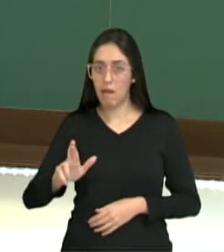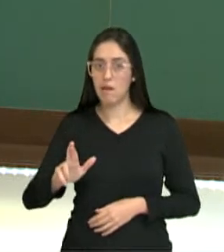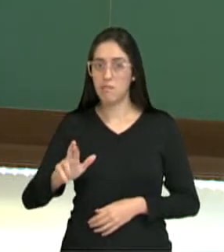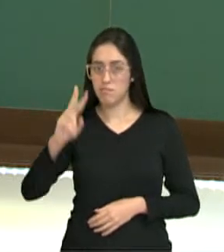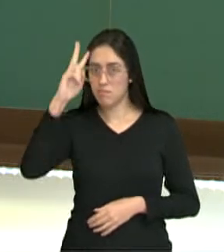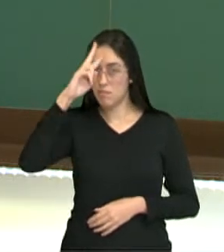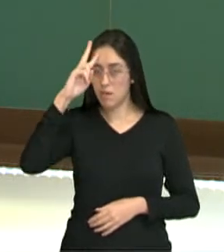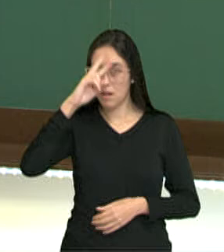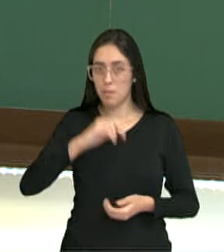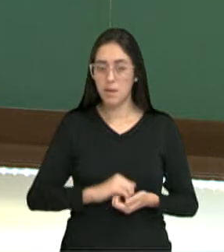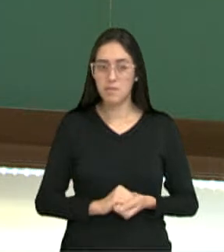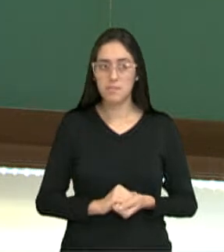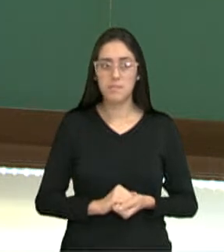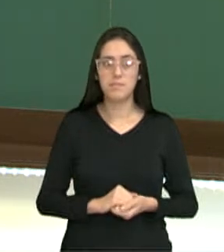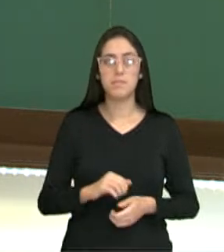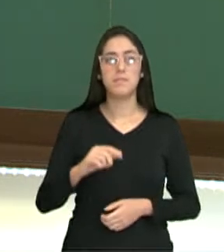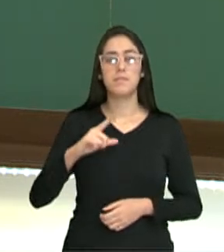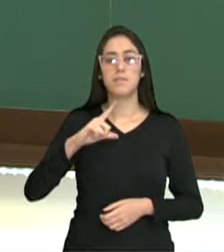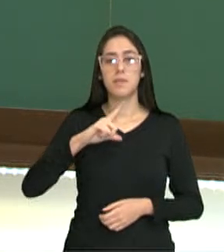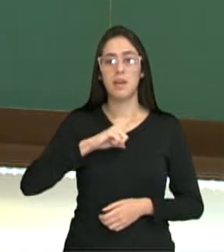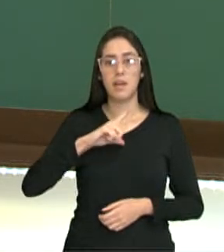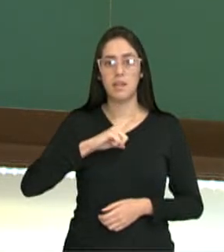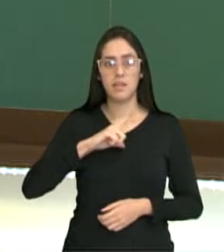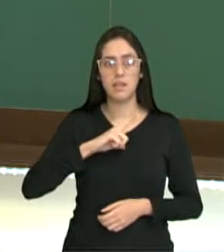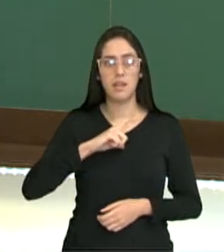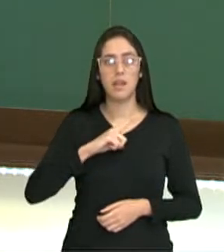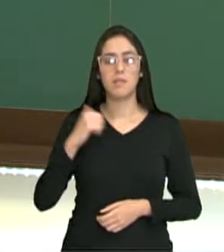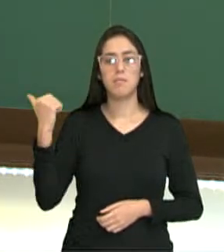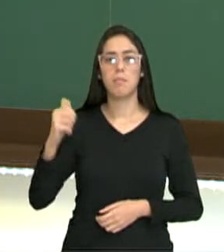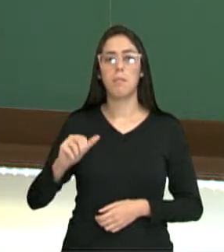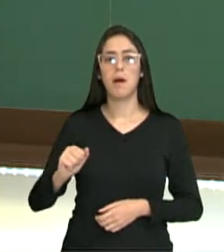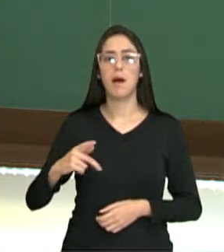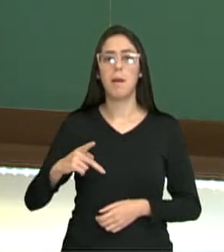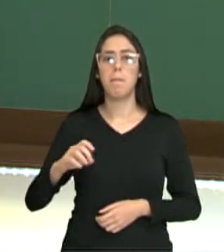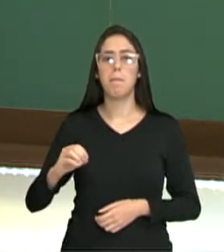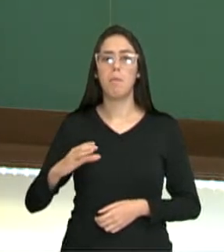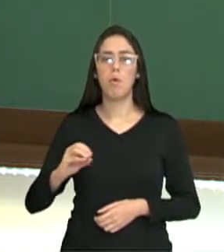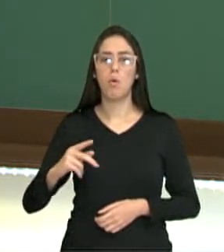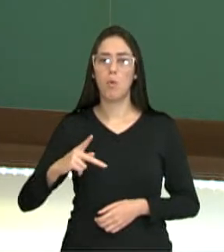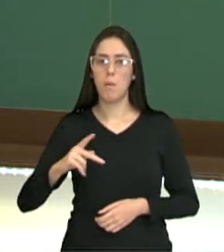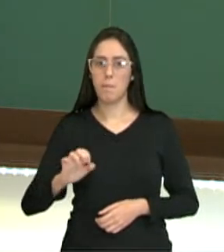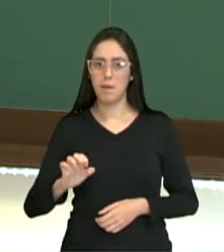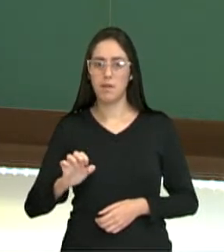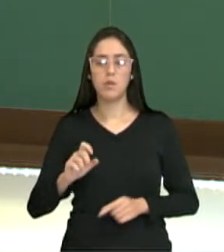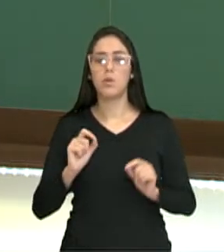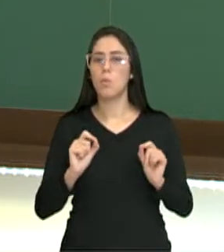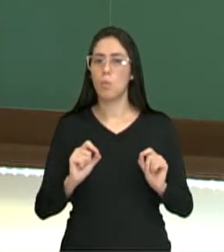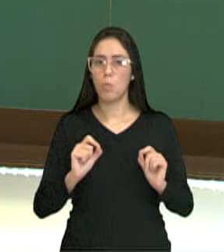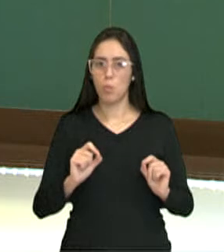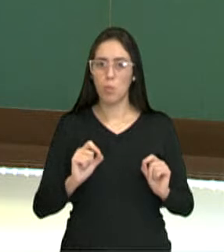ordinal primero sufrió apócope, pues está delante de